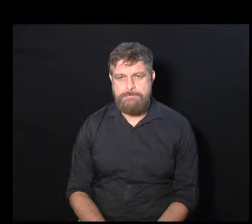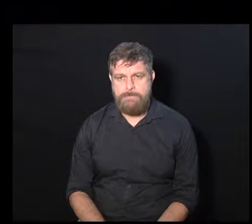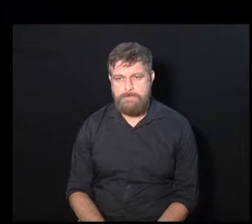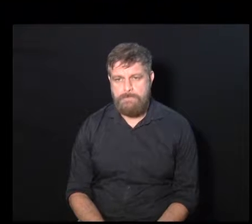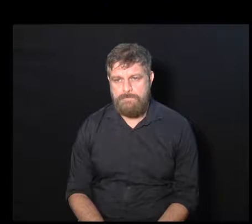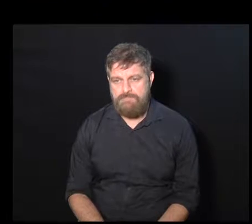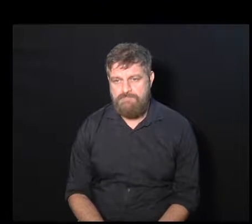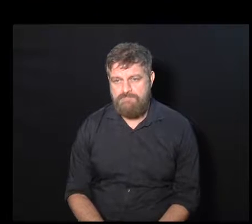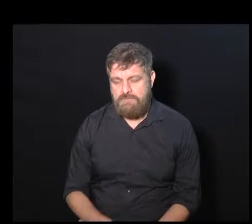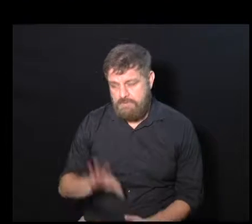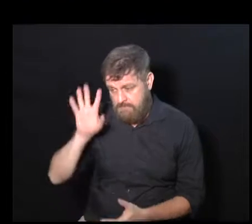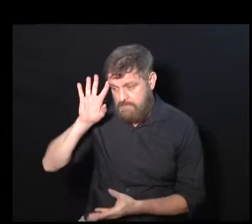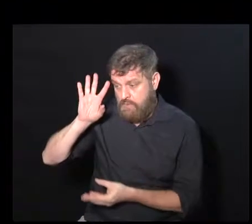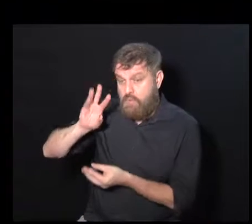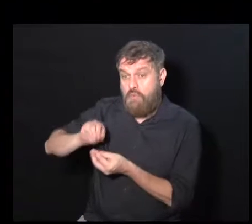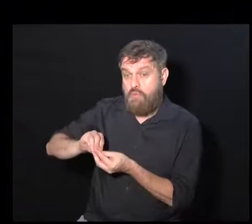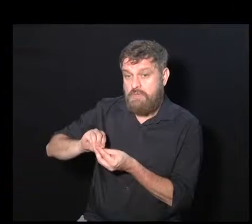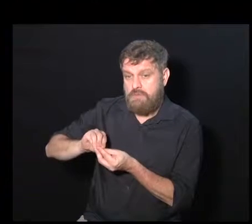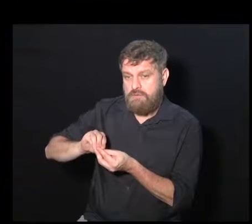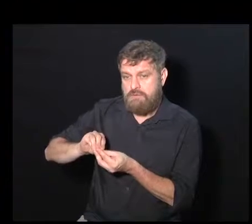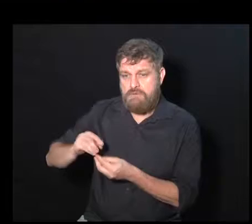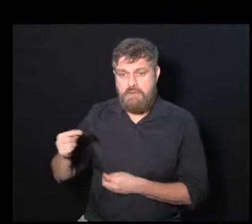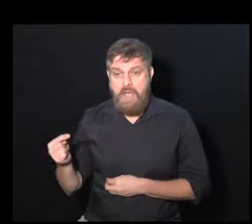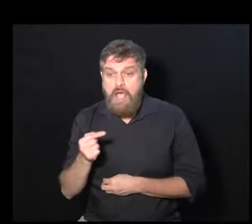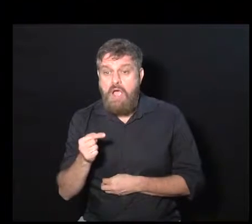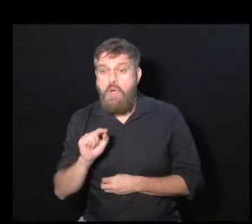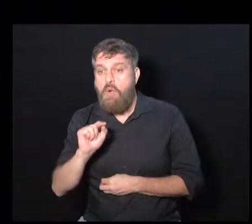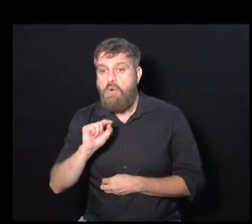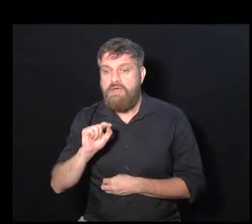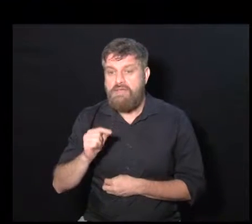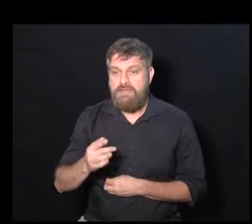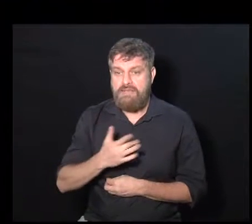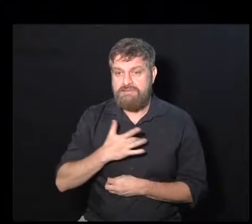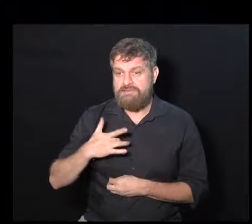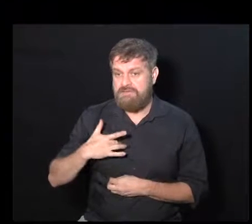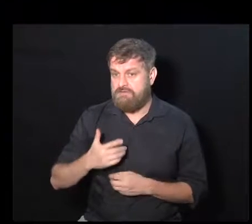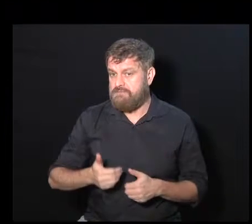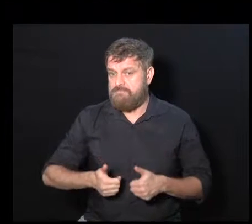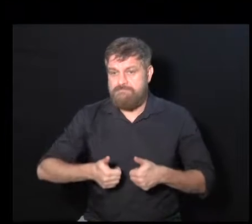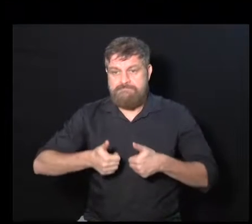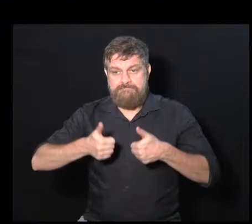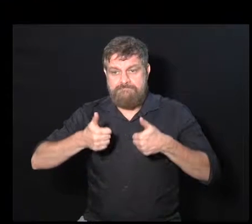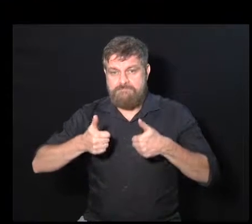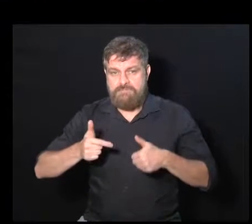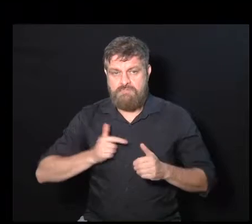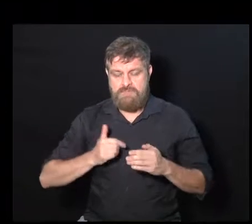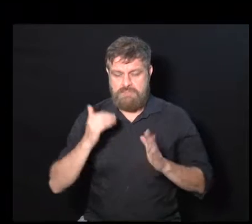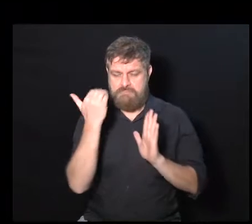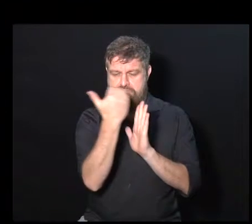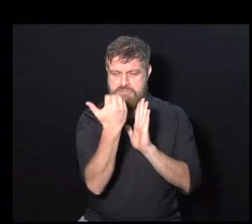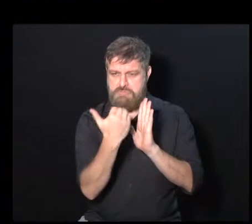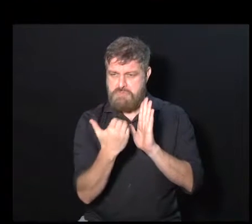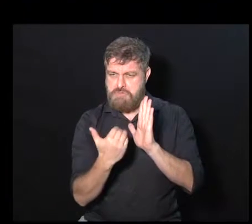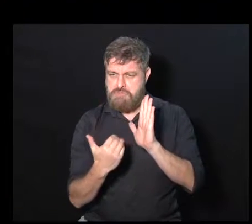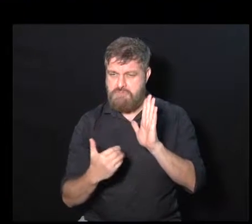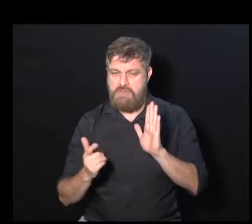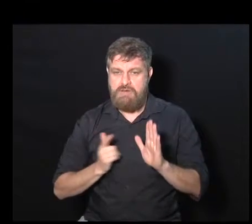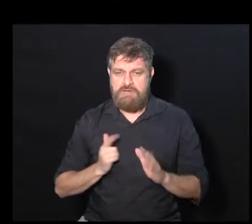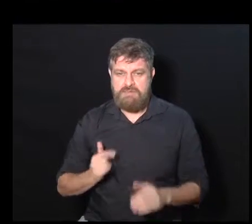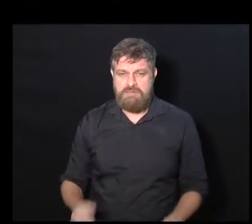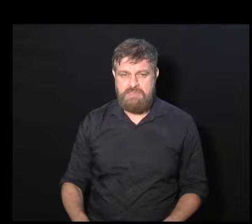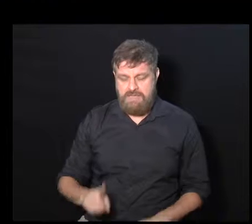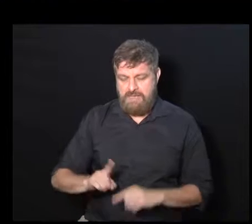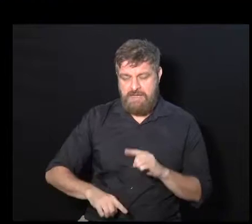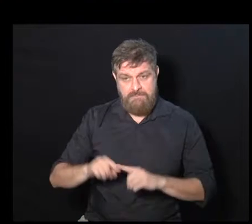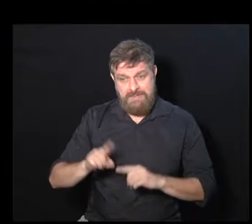E, então, para finalizar, esses são os benefícios da fitoterapia, a ampliação dessas ofertas